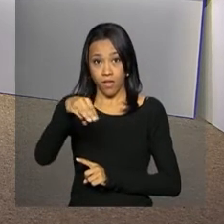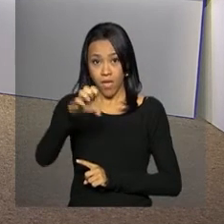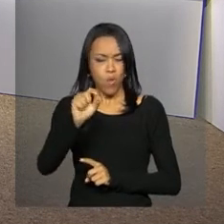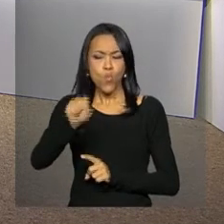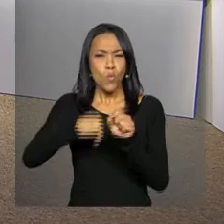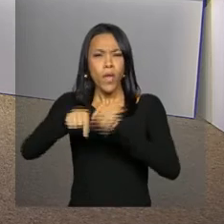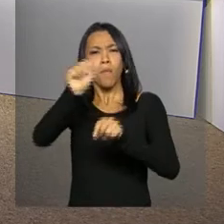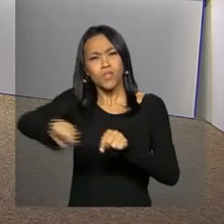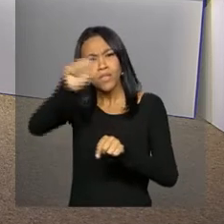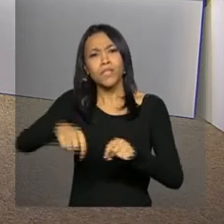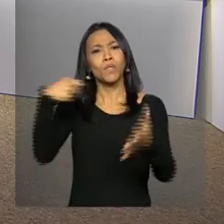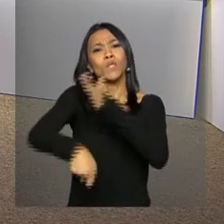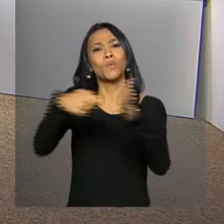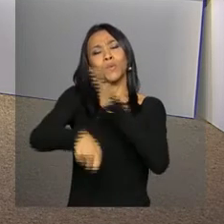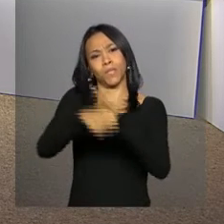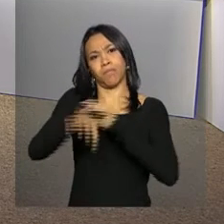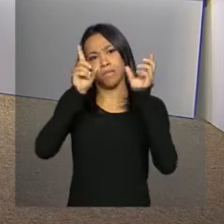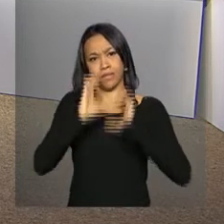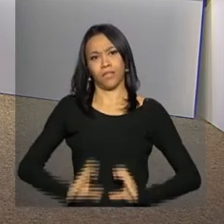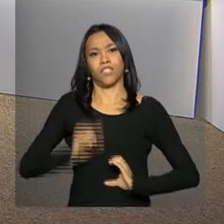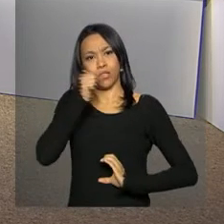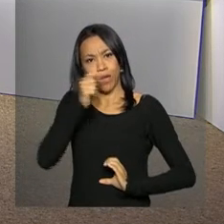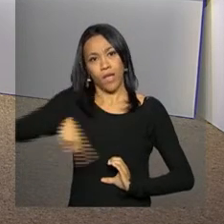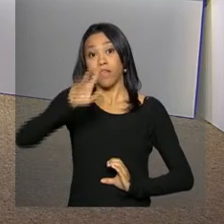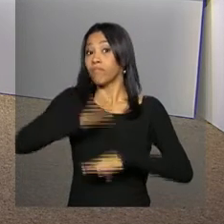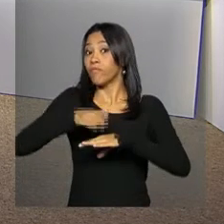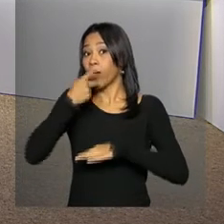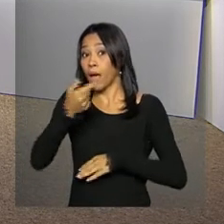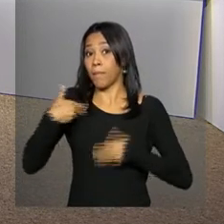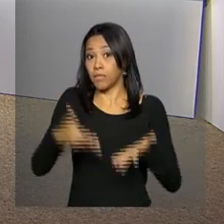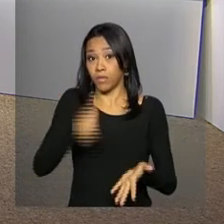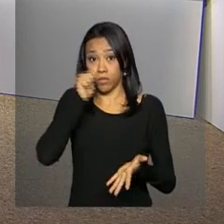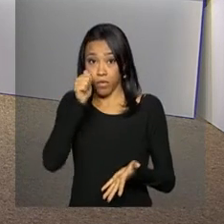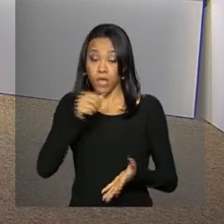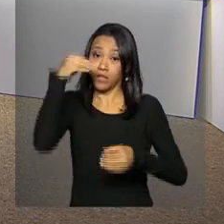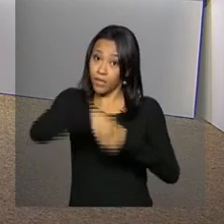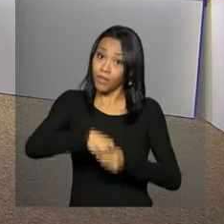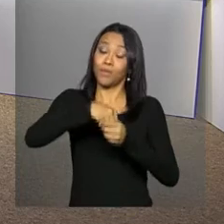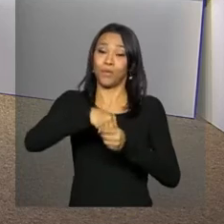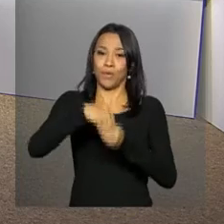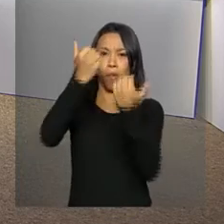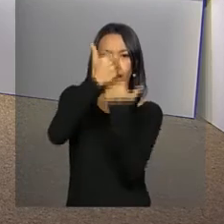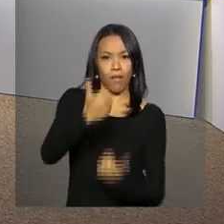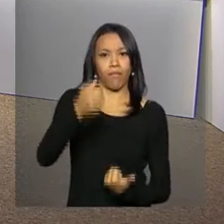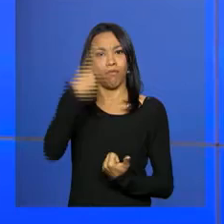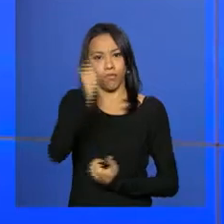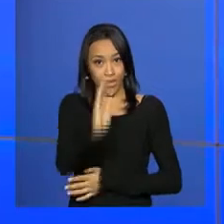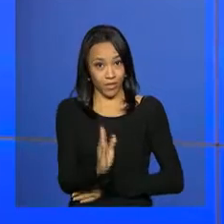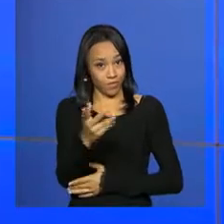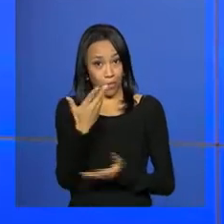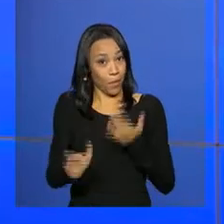pela cidadania das mulheres ela falará sobre a participação feminina nas esferas de poder no brasil não perca